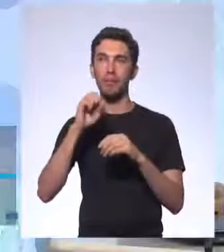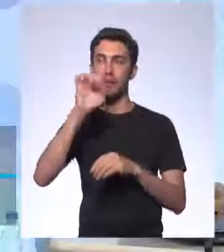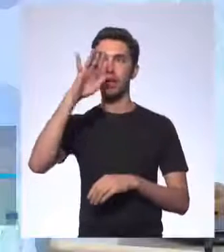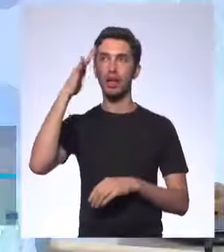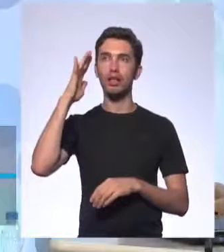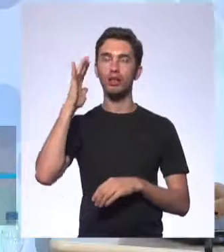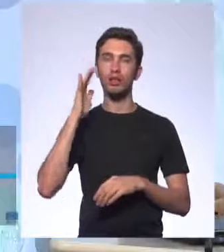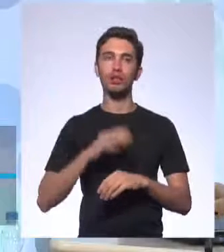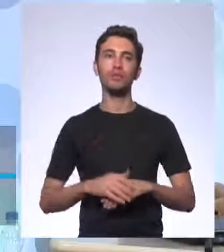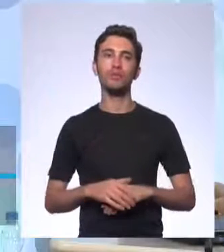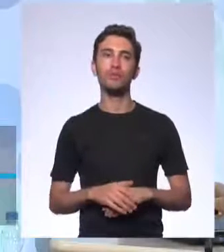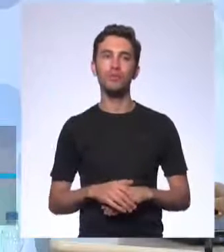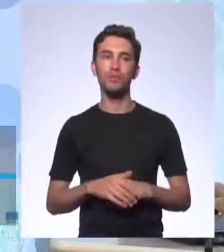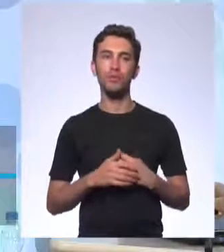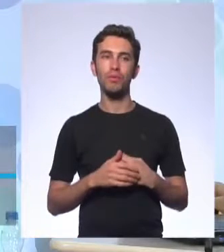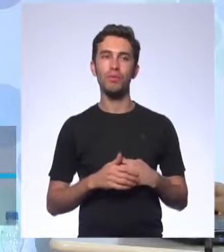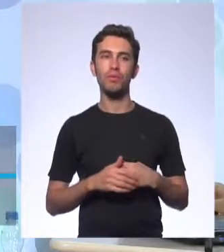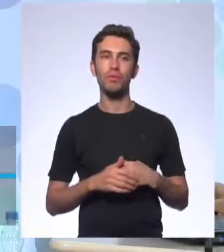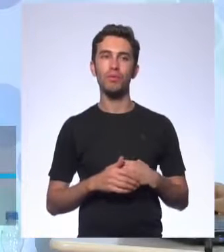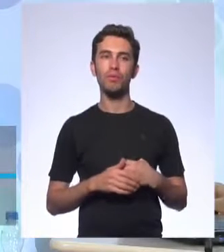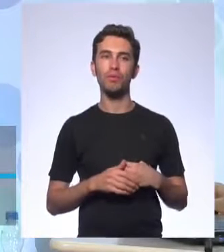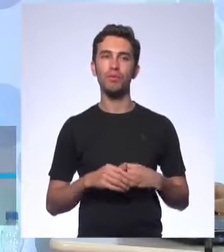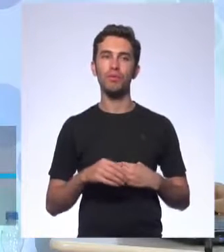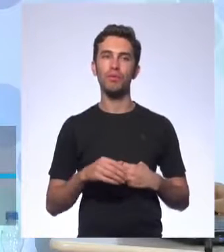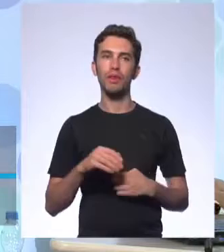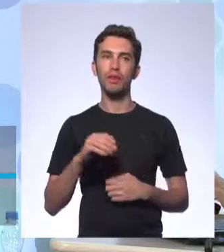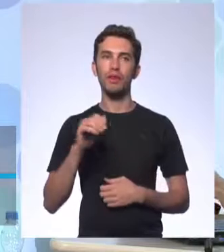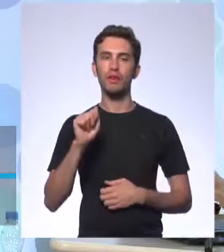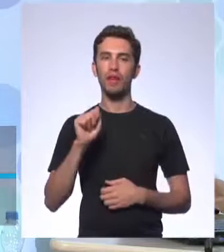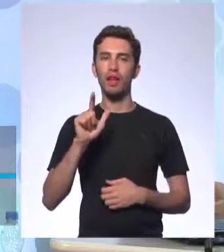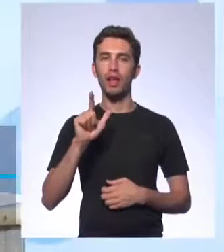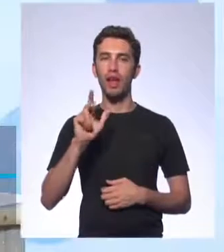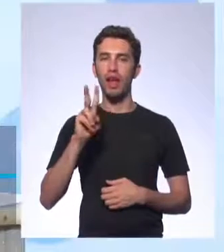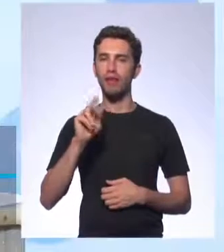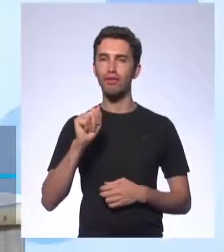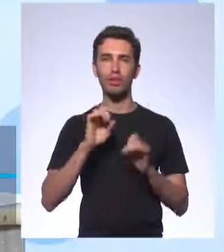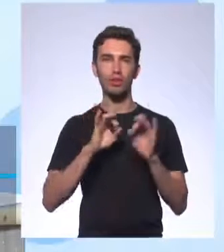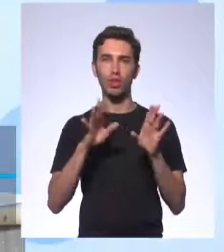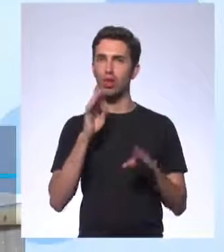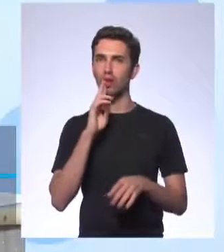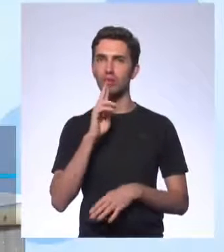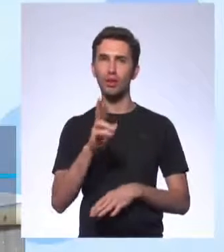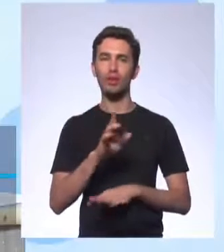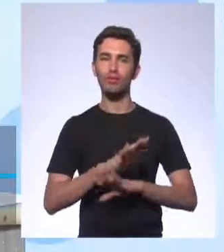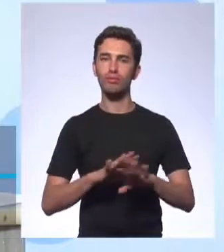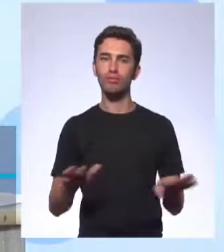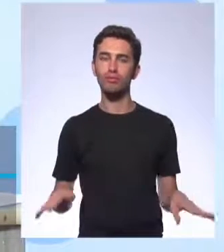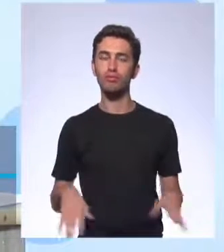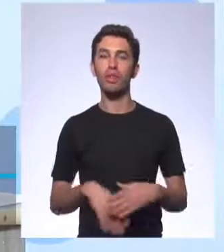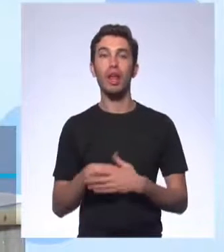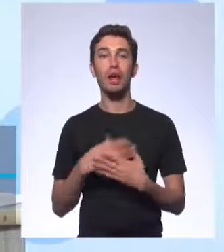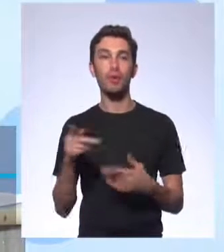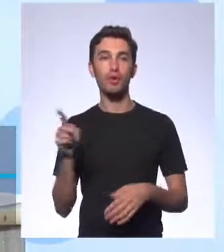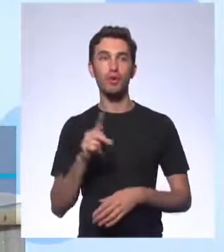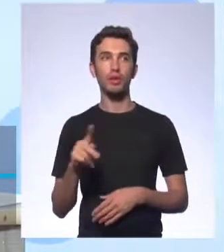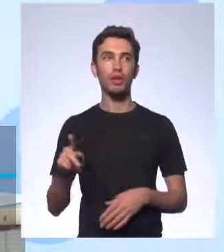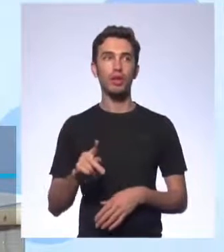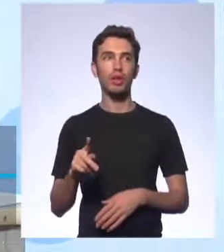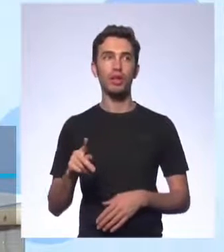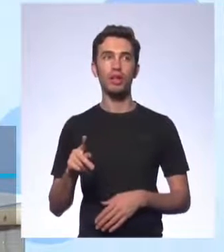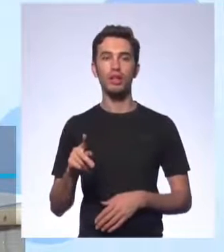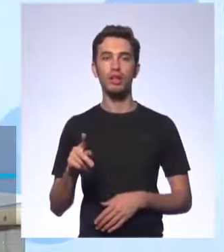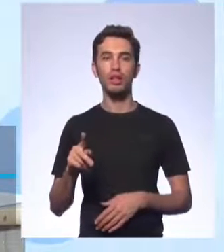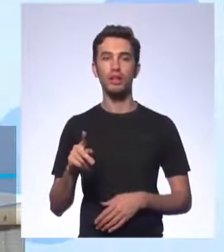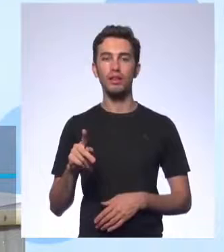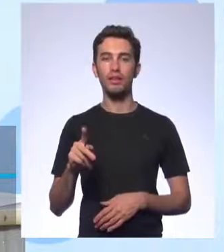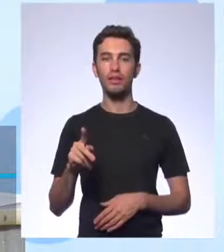Deve ser da Alfa Crucis, né? Da Cruzeiro do Sul. Ela só colocou Alfa. Pode ser. Ó, a professora